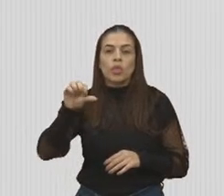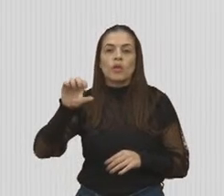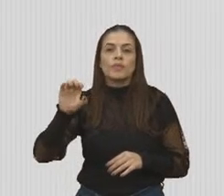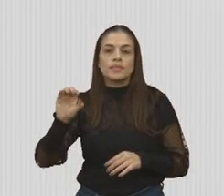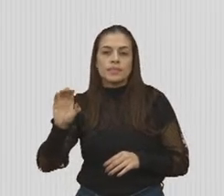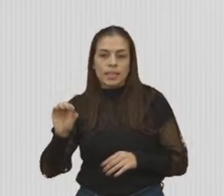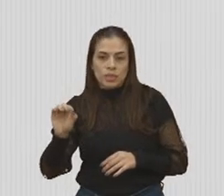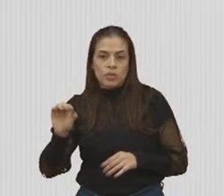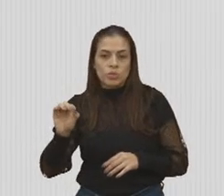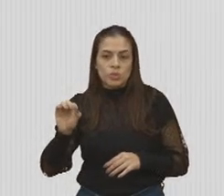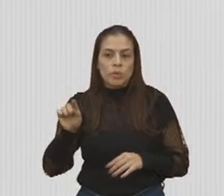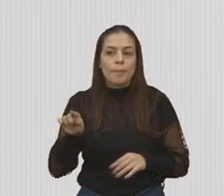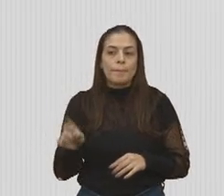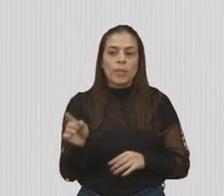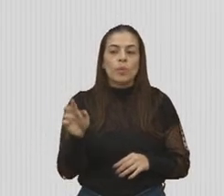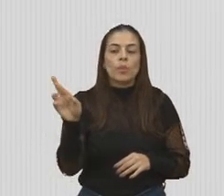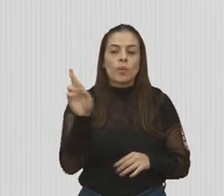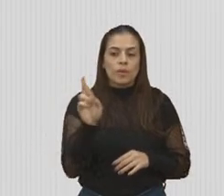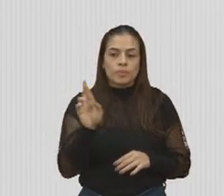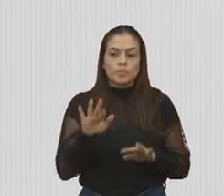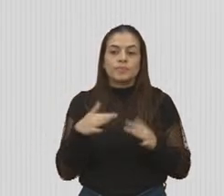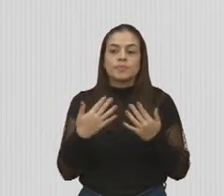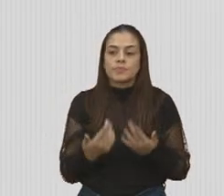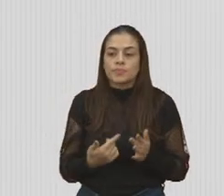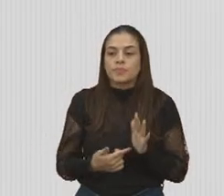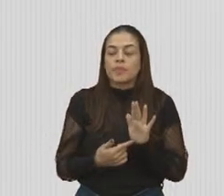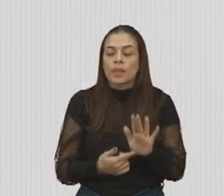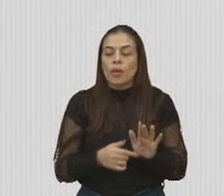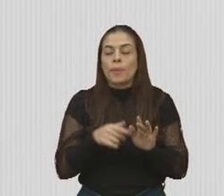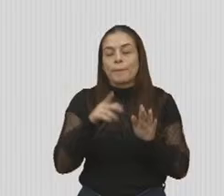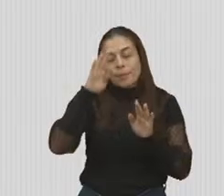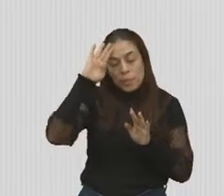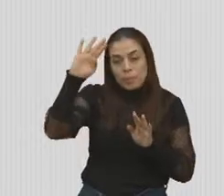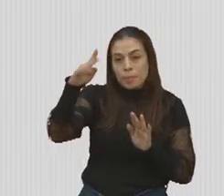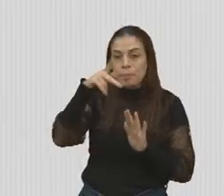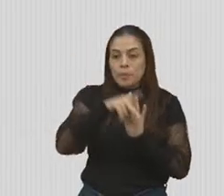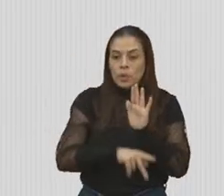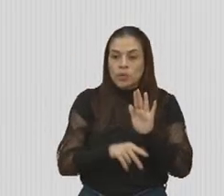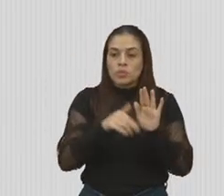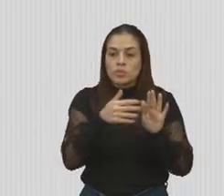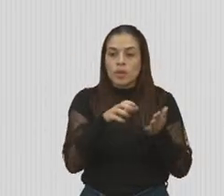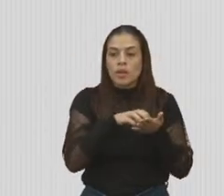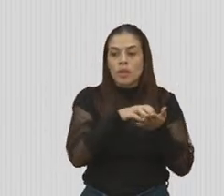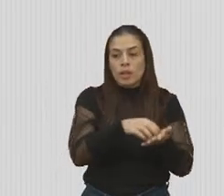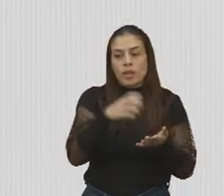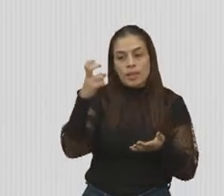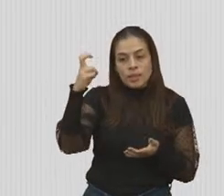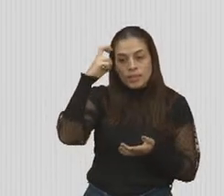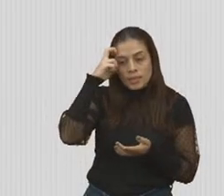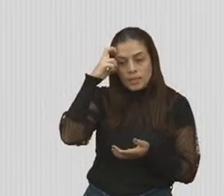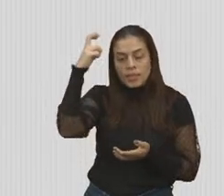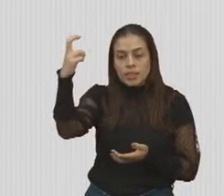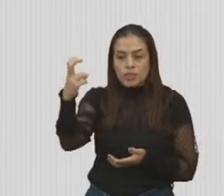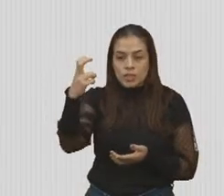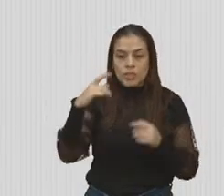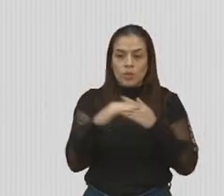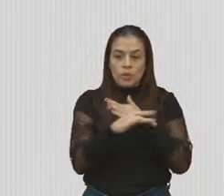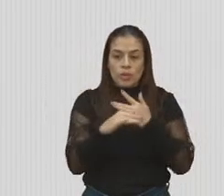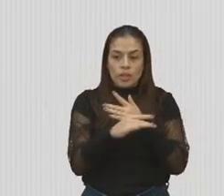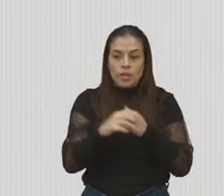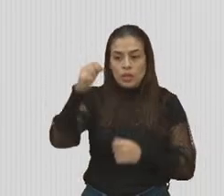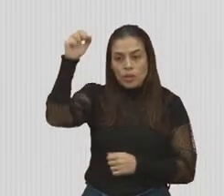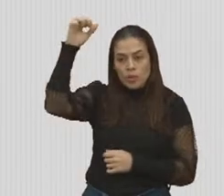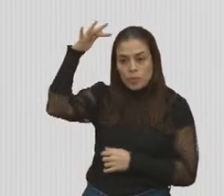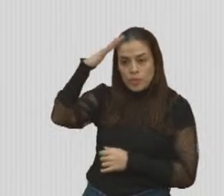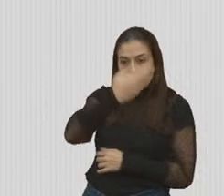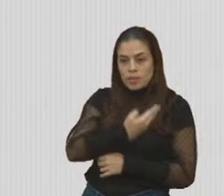45.900. Os principais projetos são as obras de construção do Centro de Inteligência no Trânsito, iluminação pública,